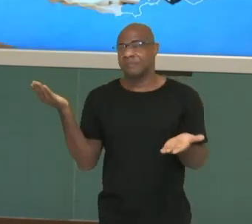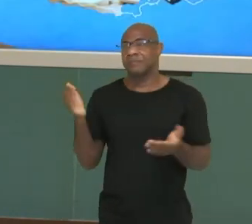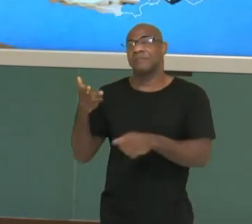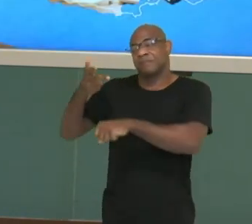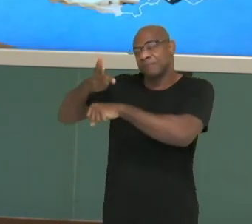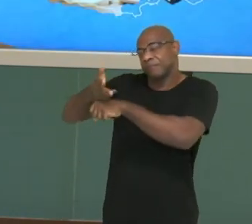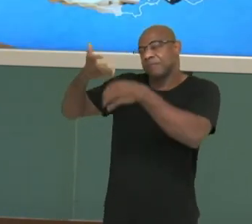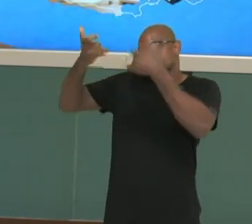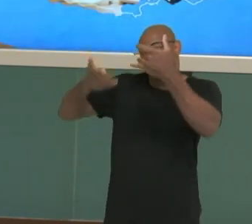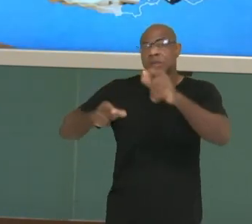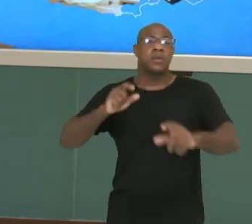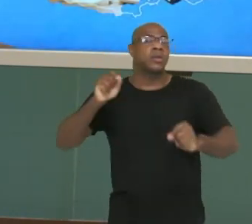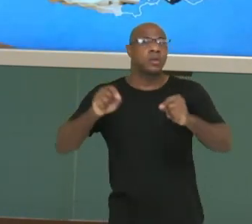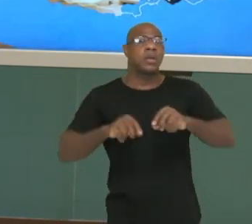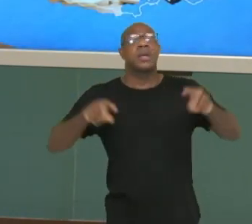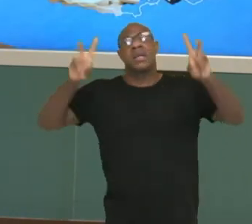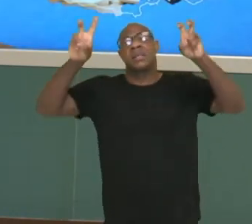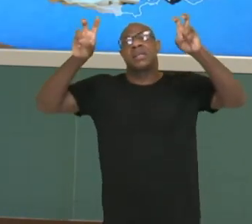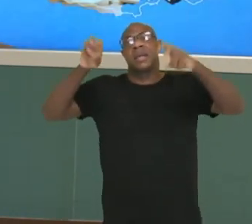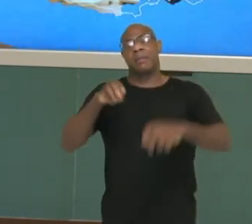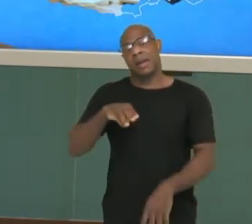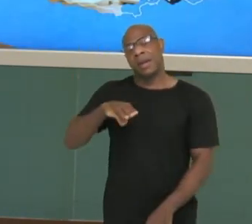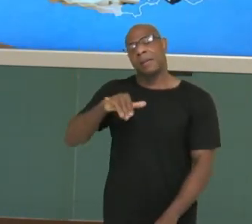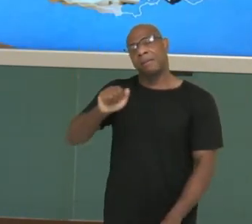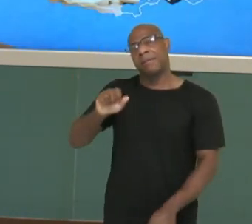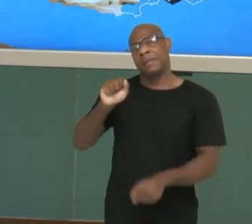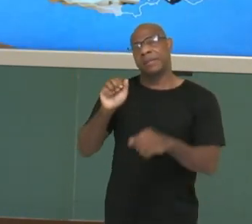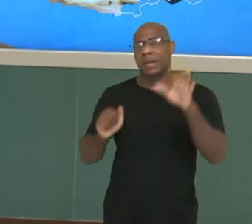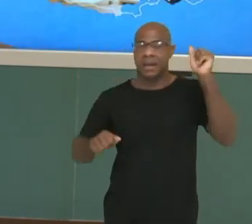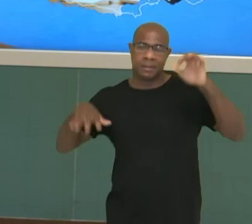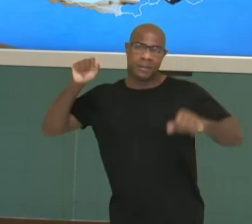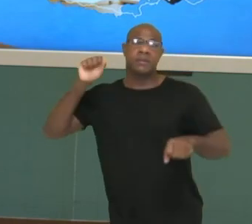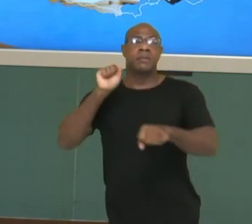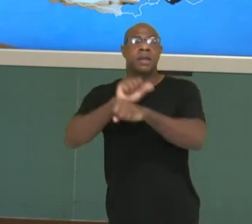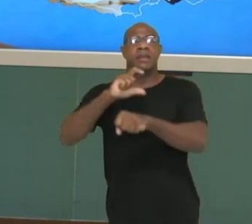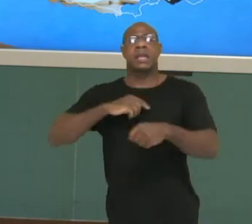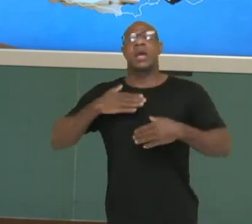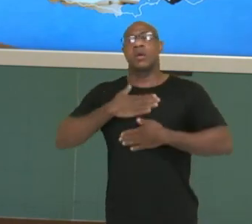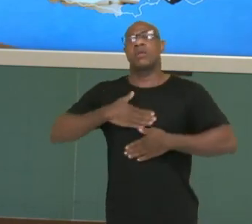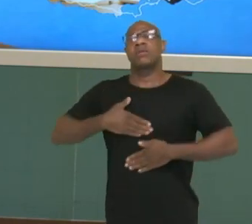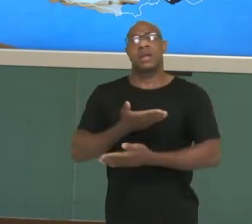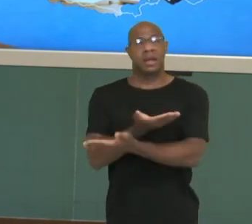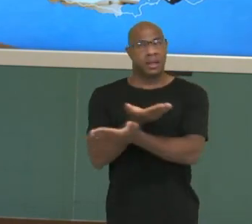Neste vídeo nós falamos sobre mímica, espero que vocês tenham gostado e até breve.